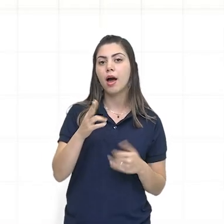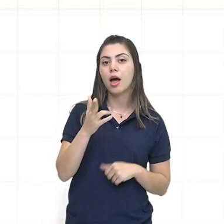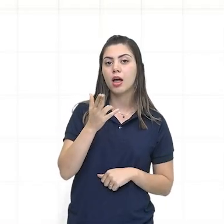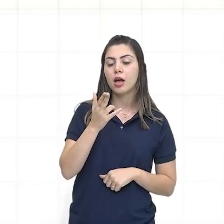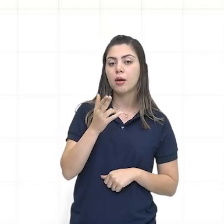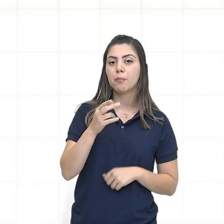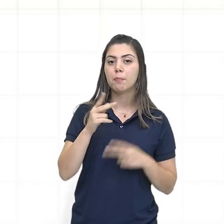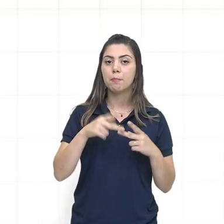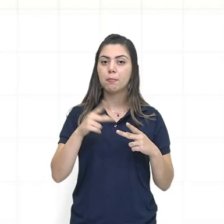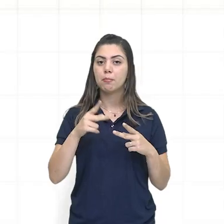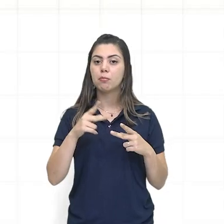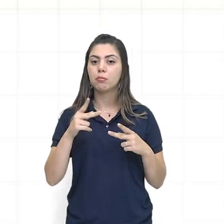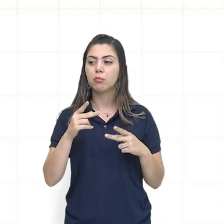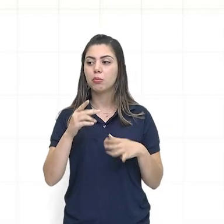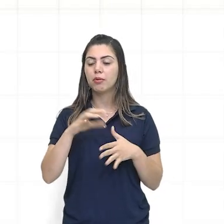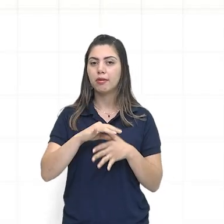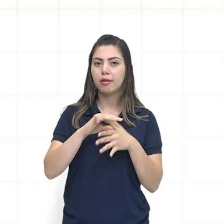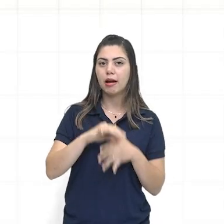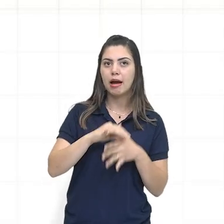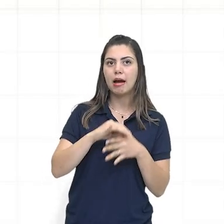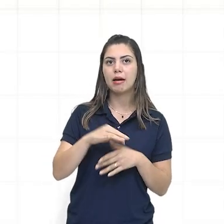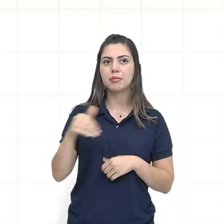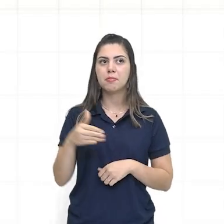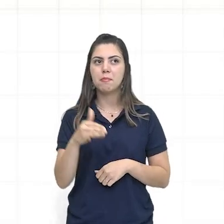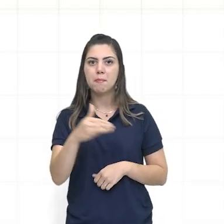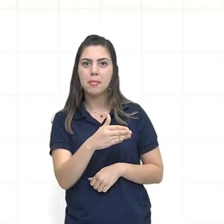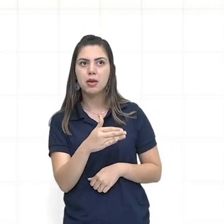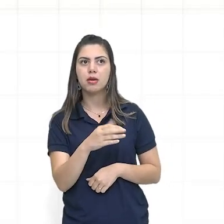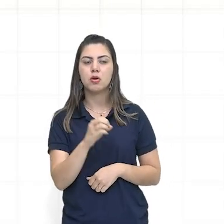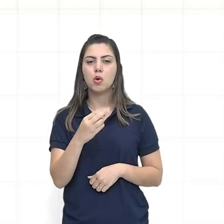que deverá ser preparada no turno matutino?